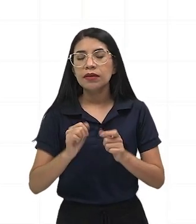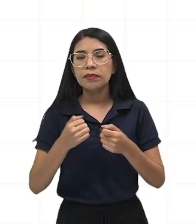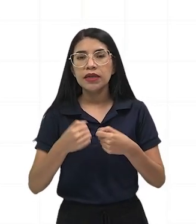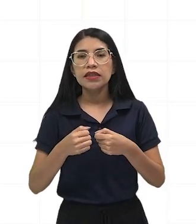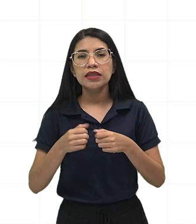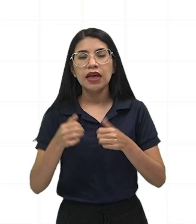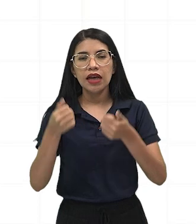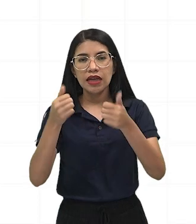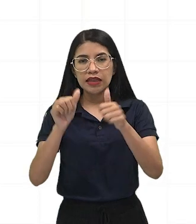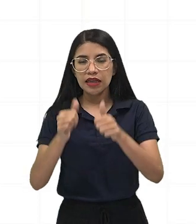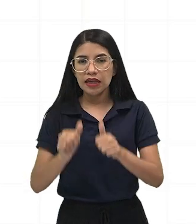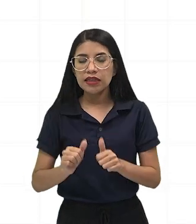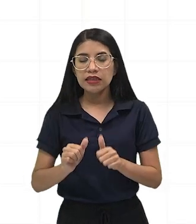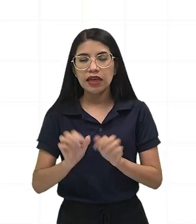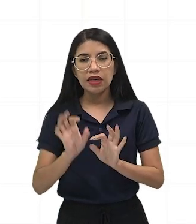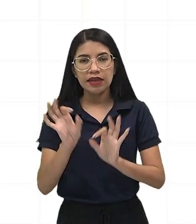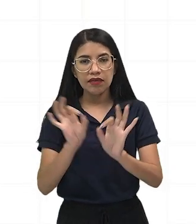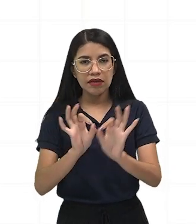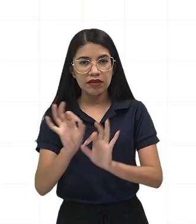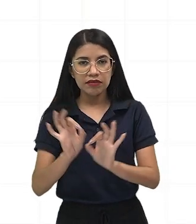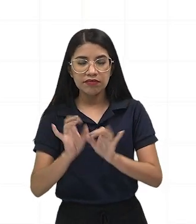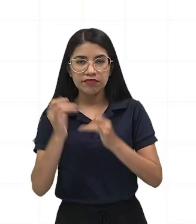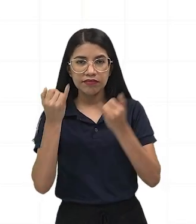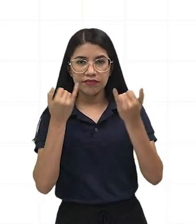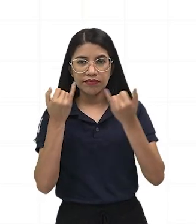a tratar, começar a organizar.